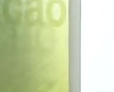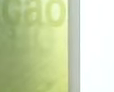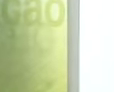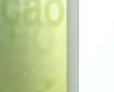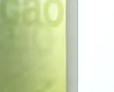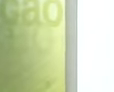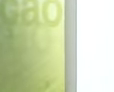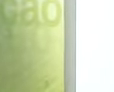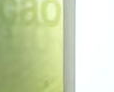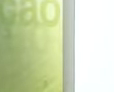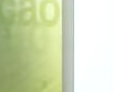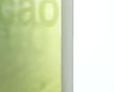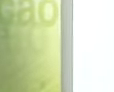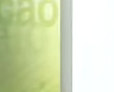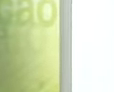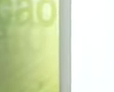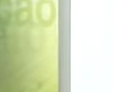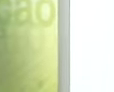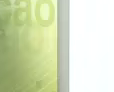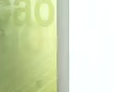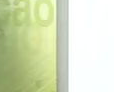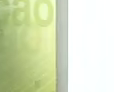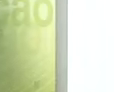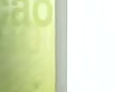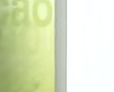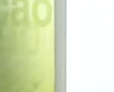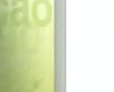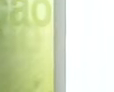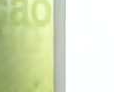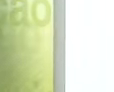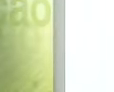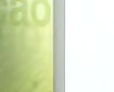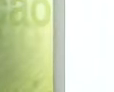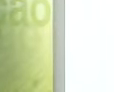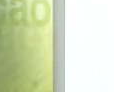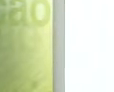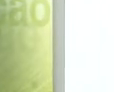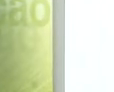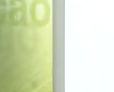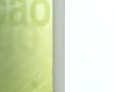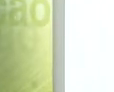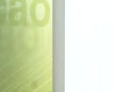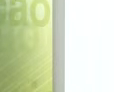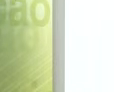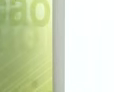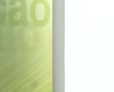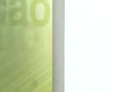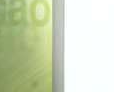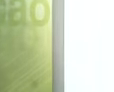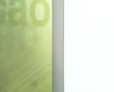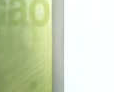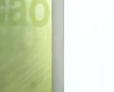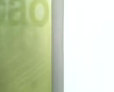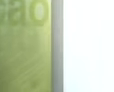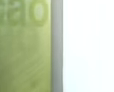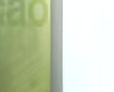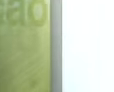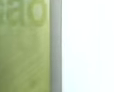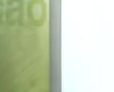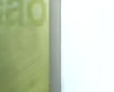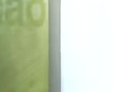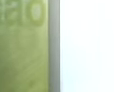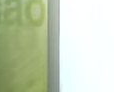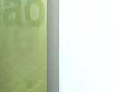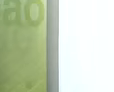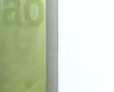solicitando aí na atividade, para melhorar, aprimorar cada vez mais o conhecimento de vocês. Nós vamos agora revisar